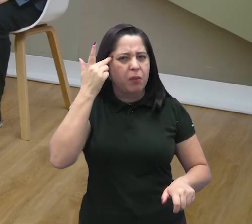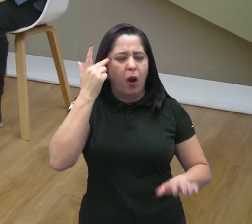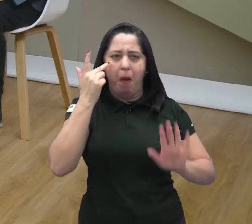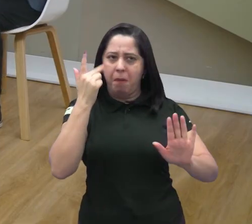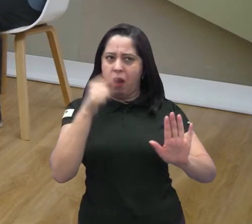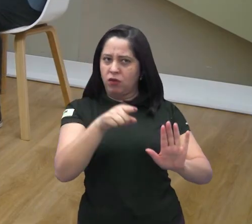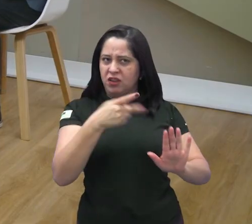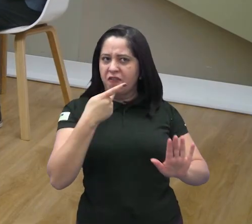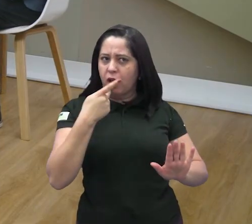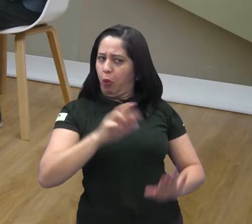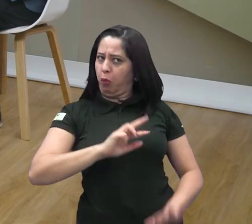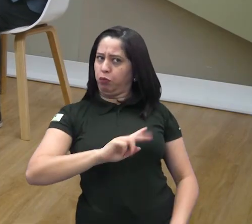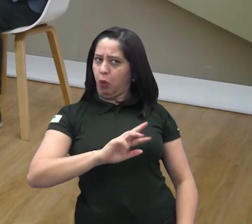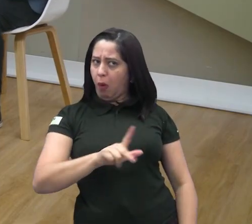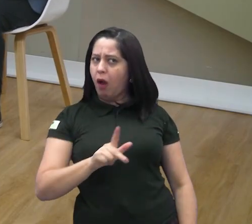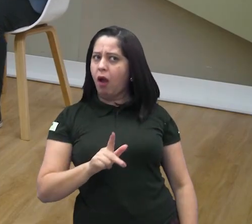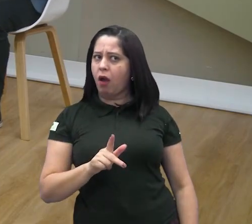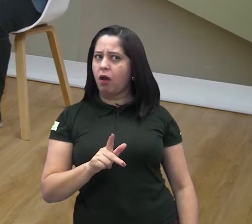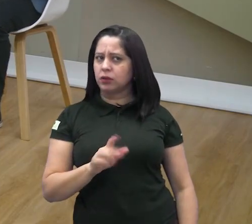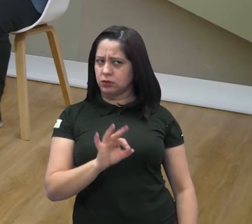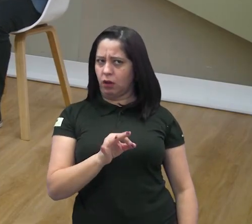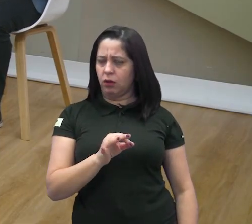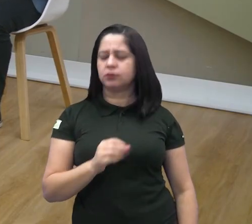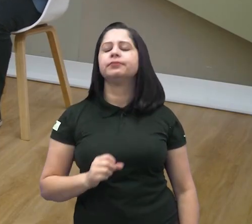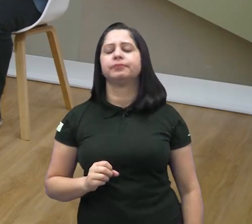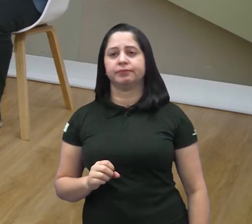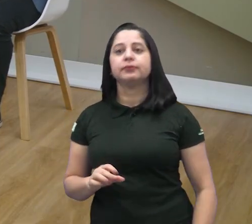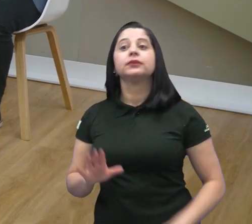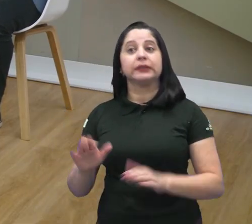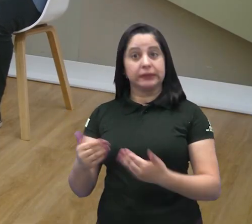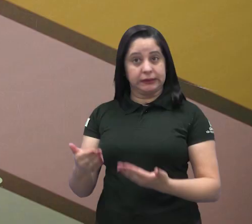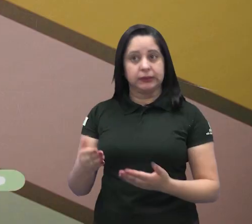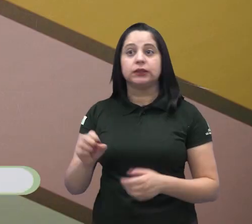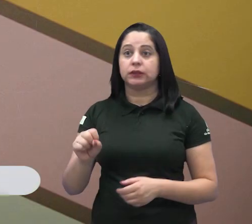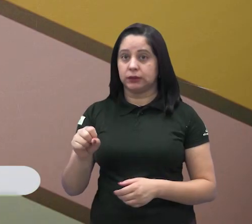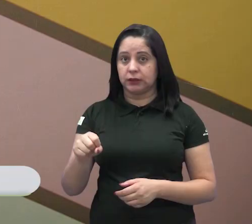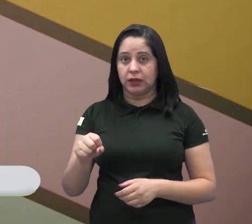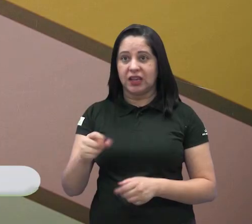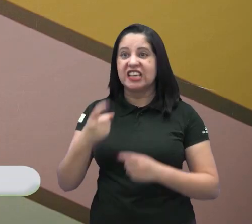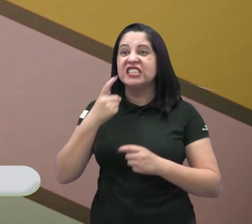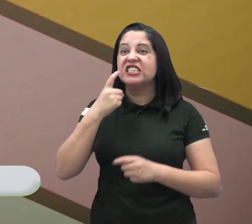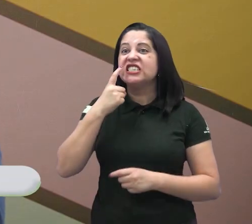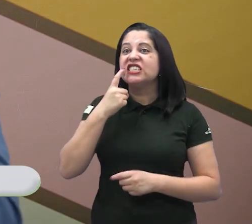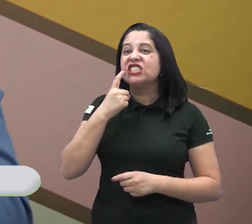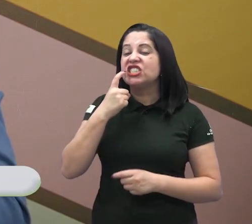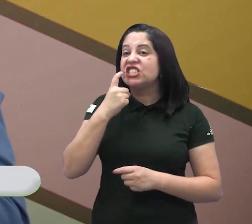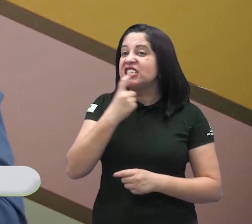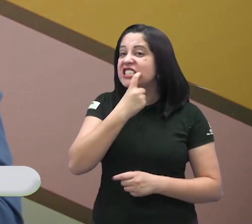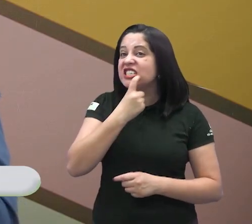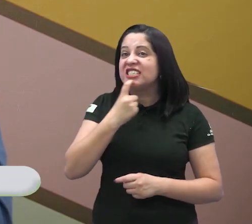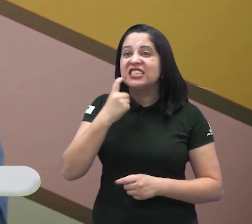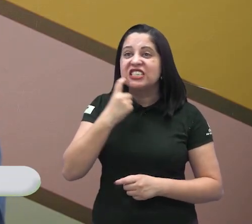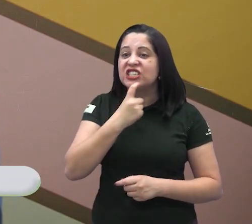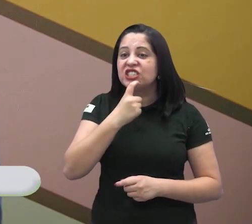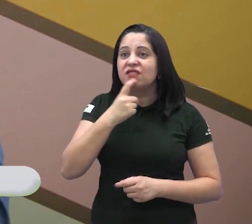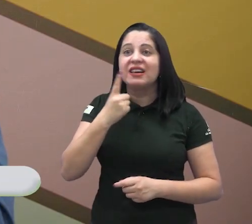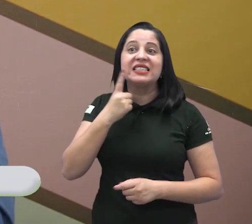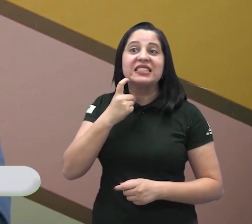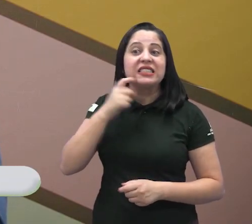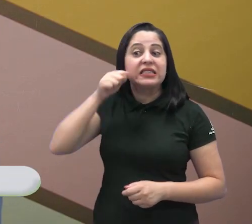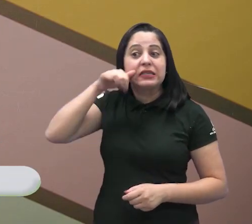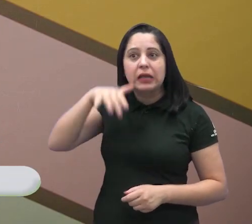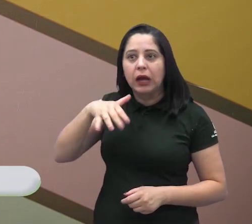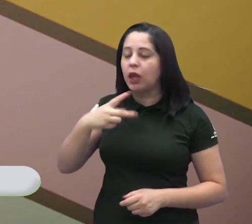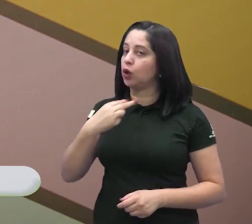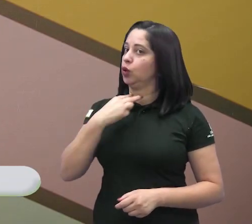é? Exatamente, Gi, isso é uma questão muito curiosa, né? Gengiva saudável não sangra, isso é